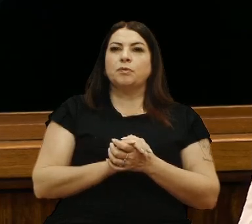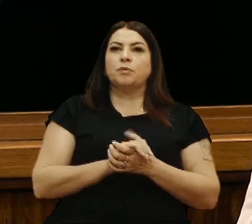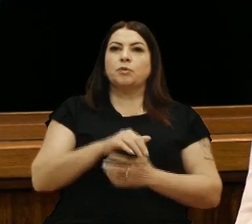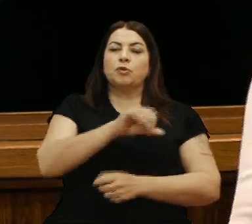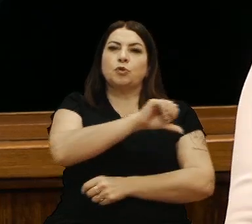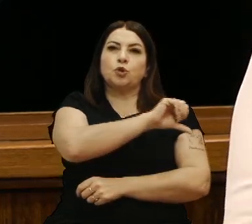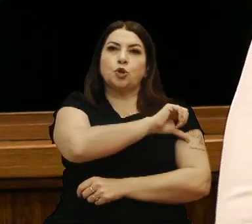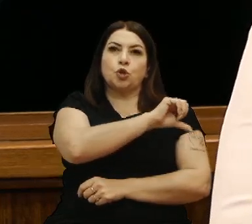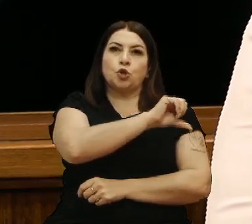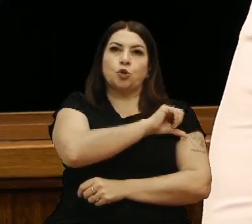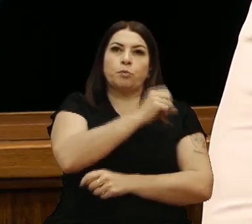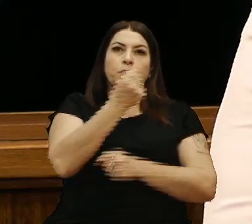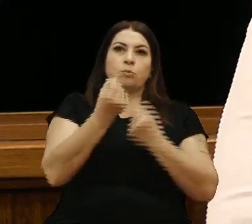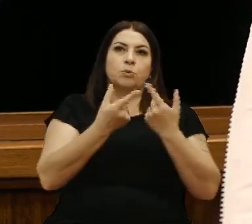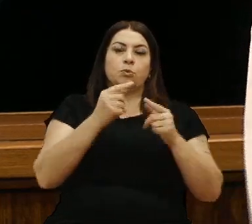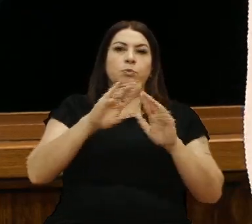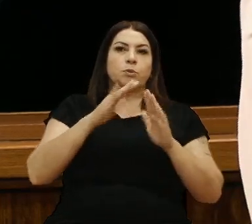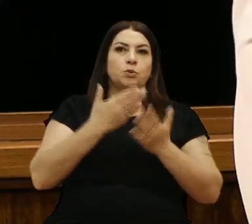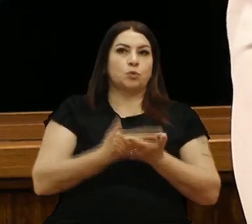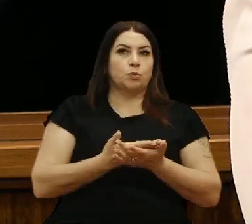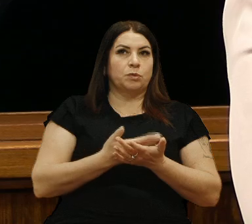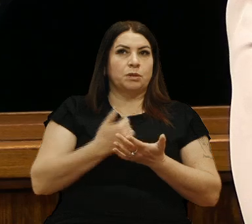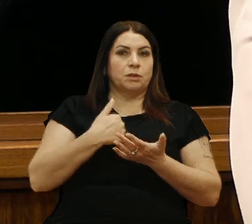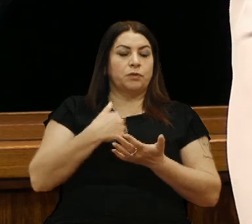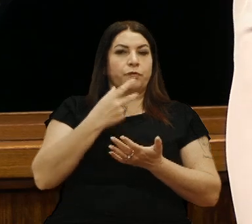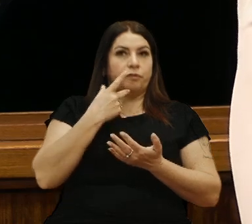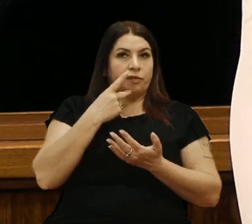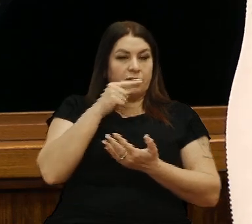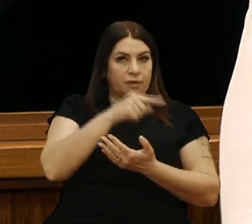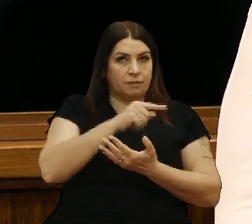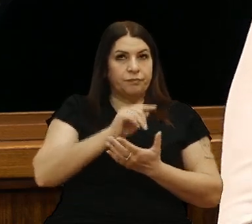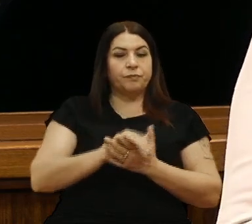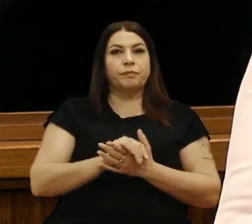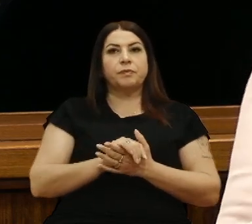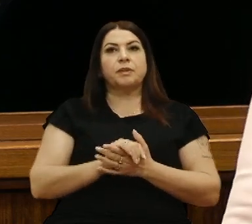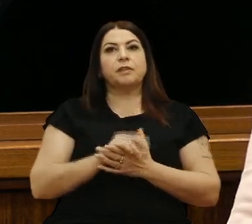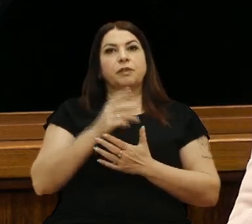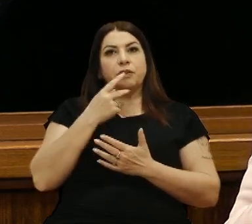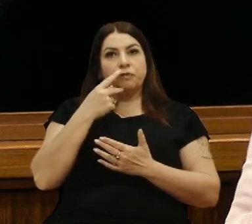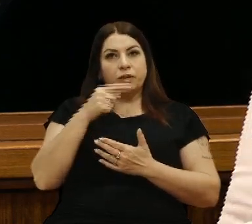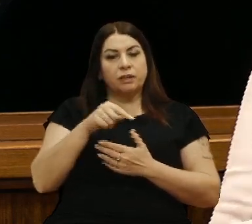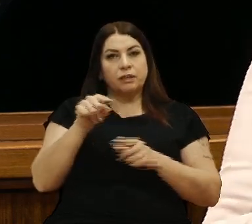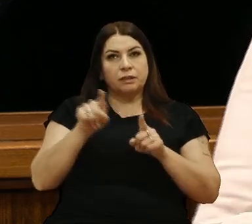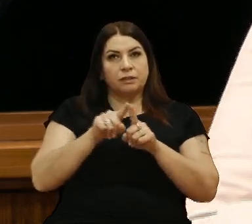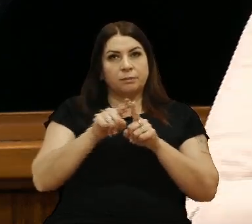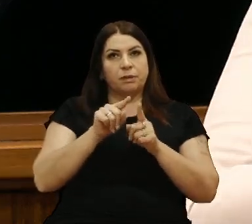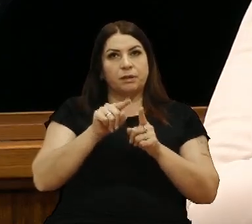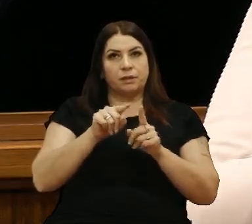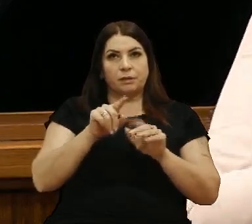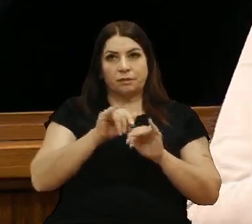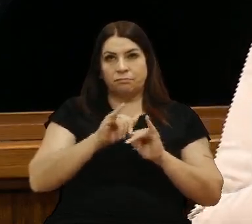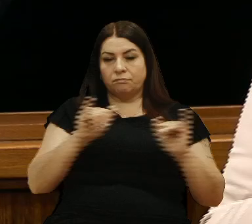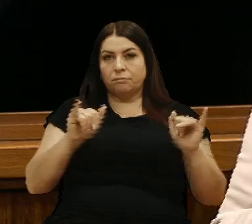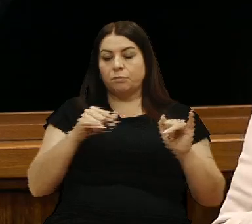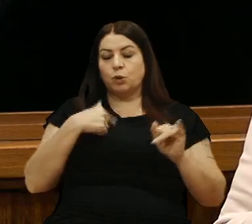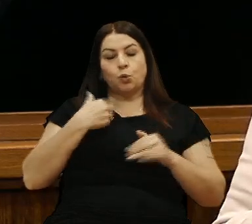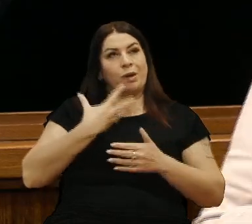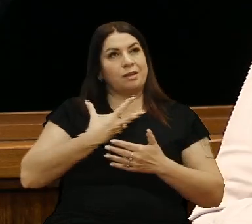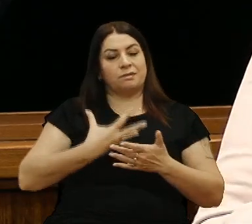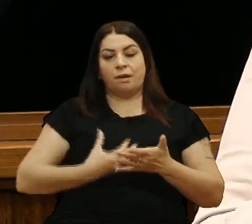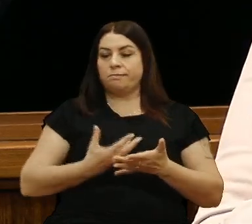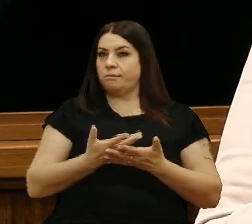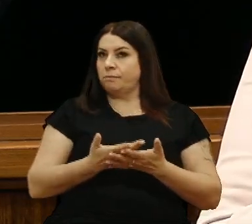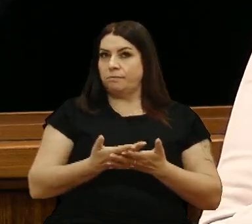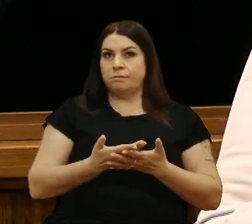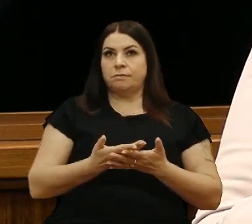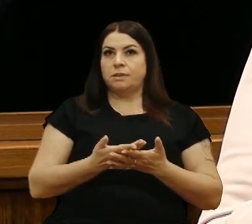anos em algumas escolas. Eu me manifestei lá e vou me manifestar aqui publicamente, porque eu estou cansada